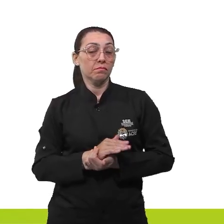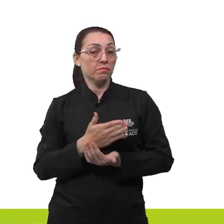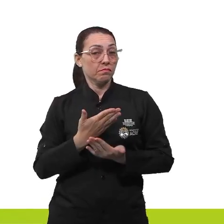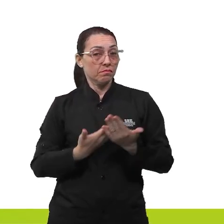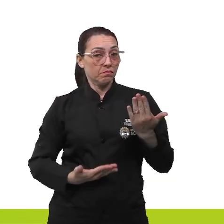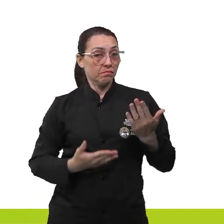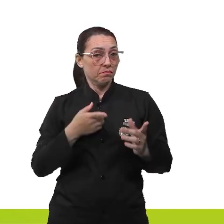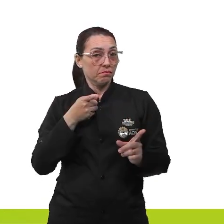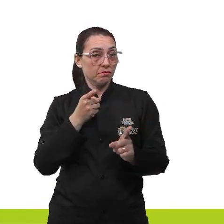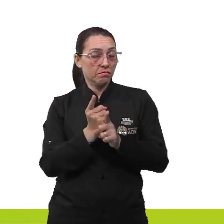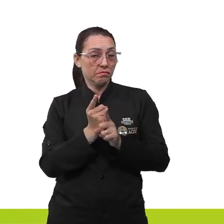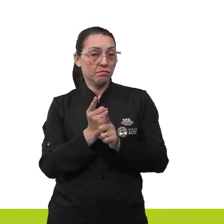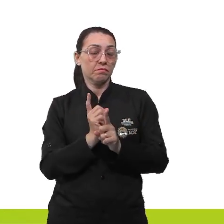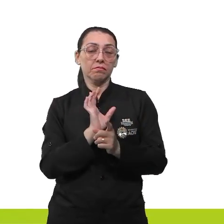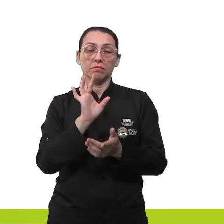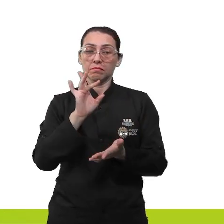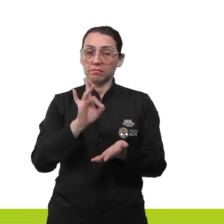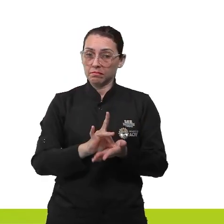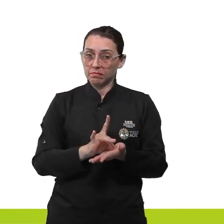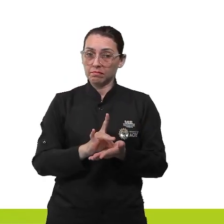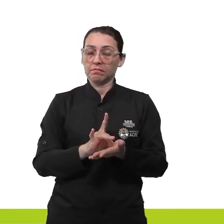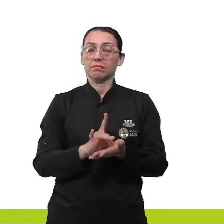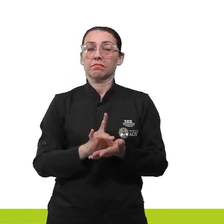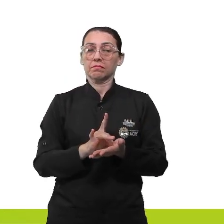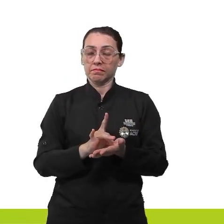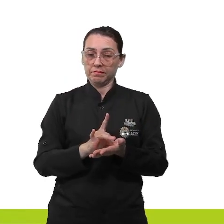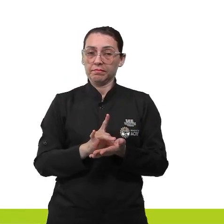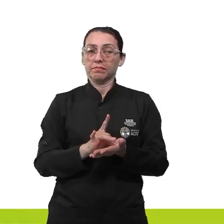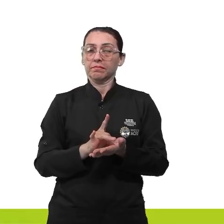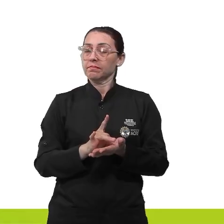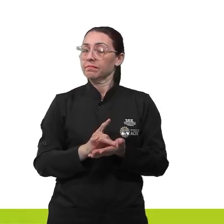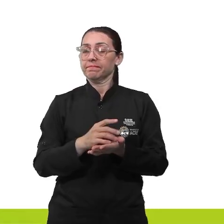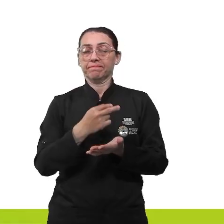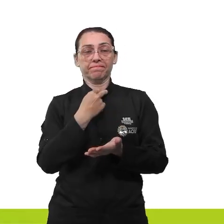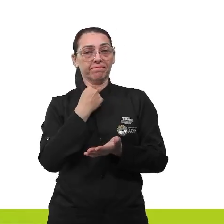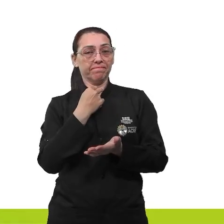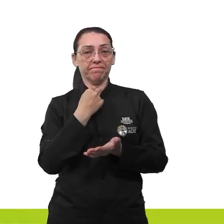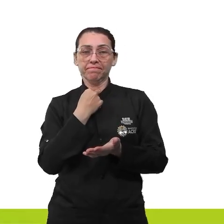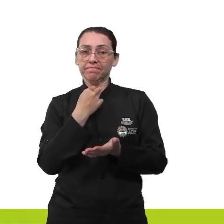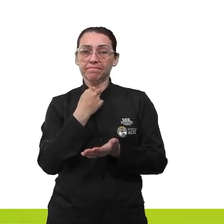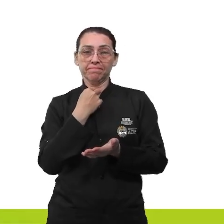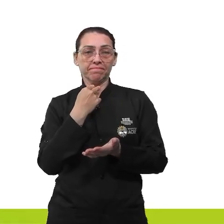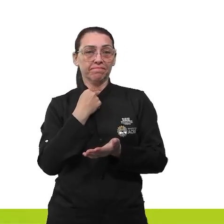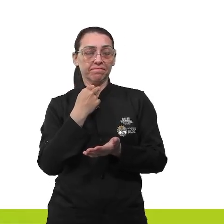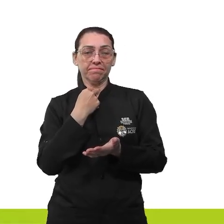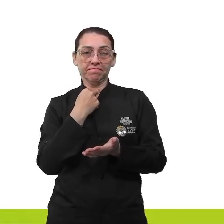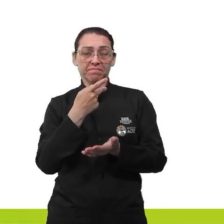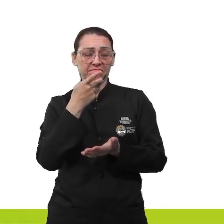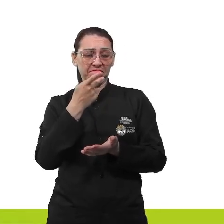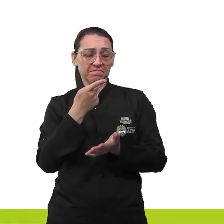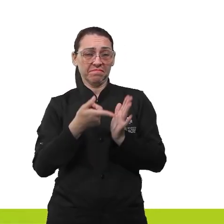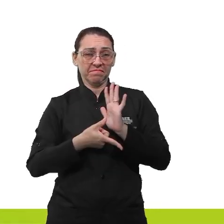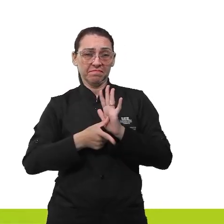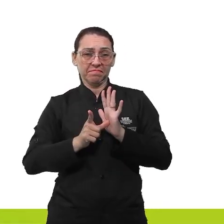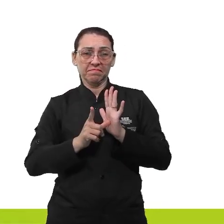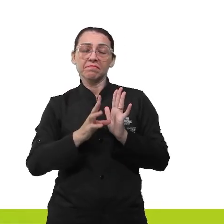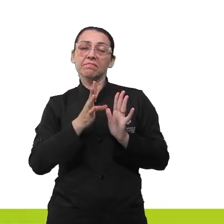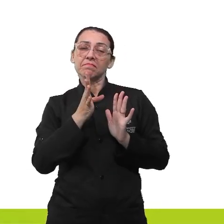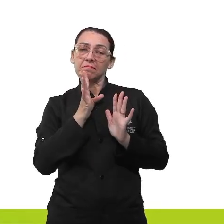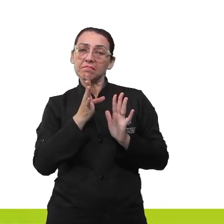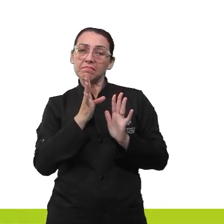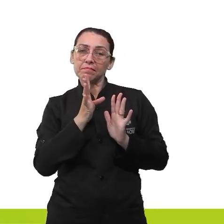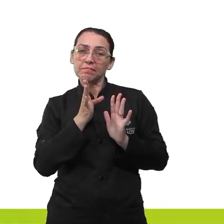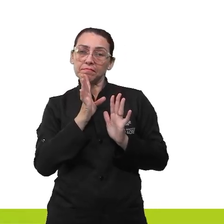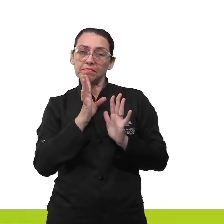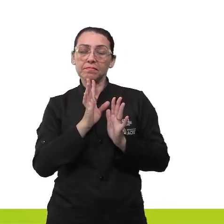de encontrarmos com os verdadeiros talentos, ou seja, não podemos prejulgar as pessoas. Ele deixa um ensinamento aí,